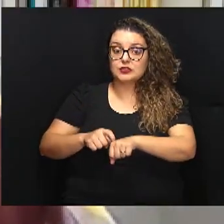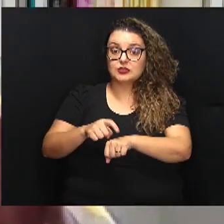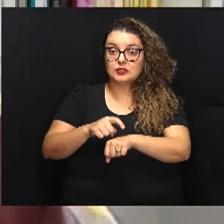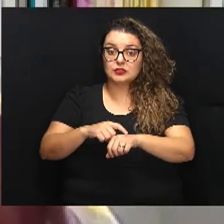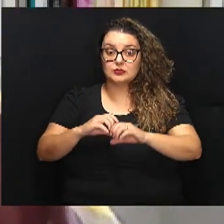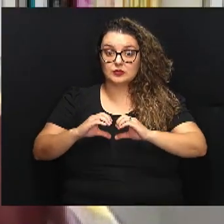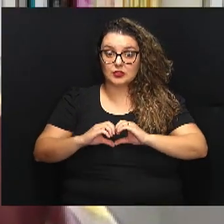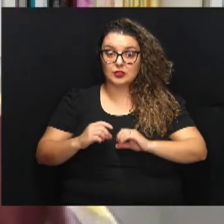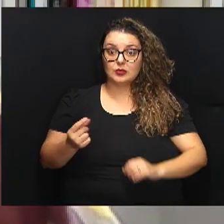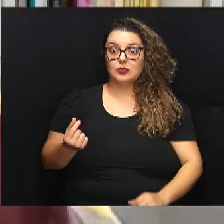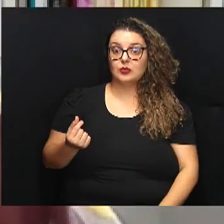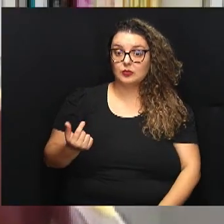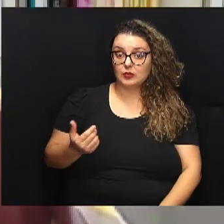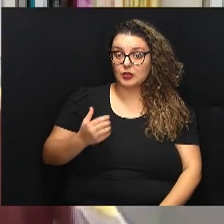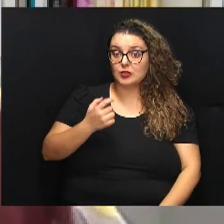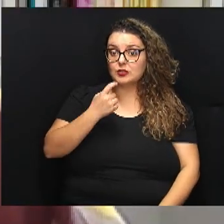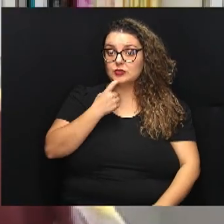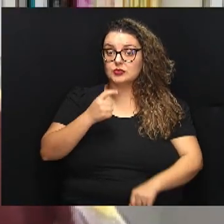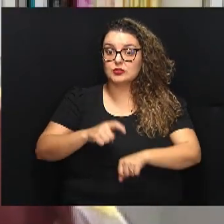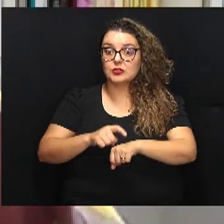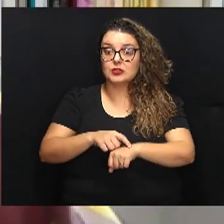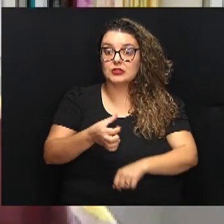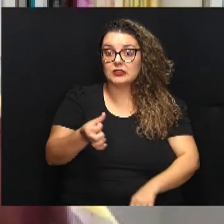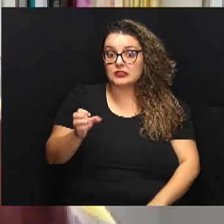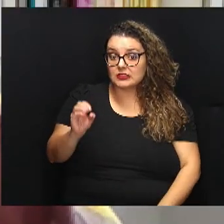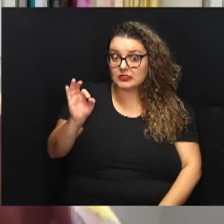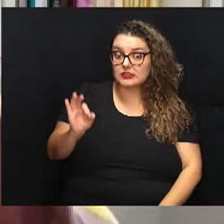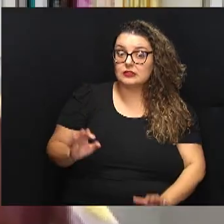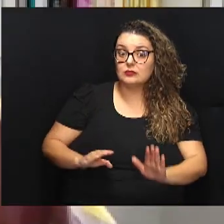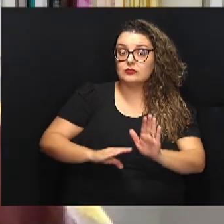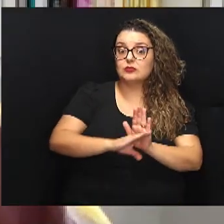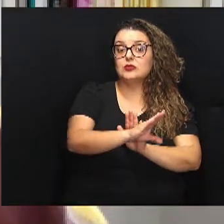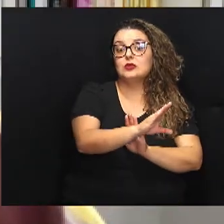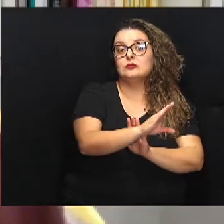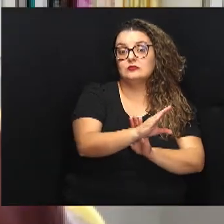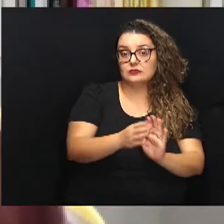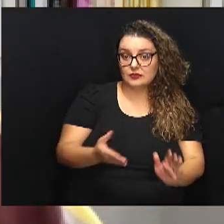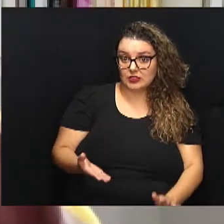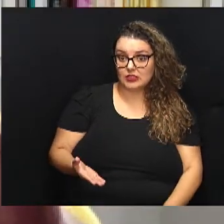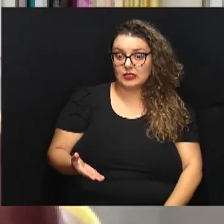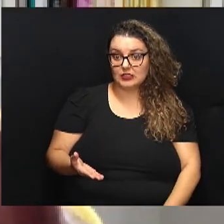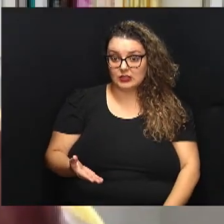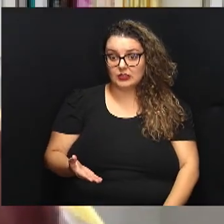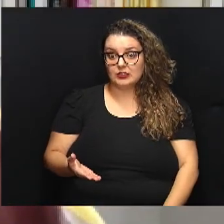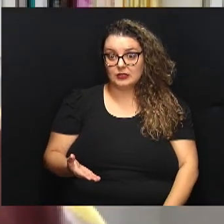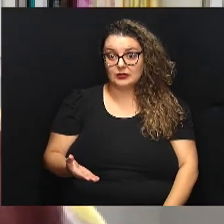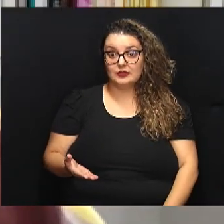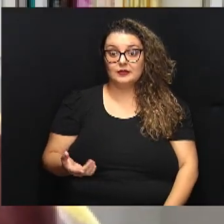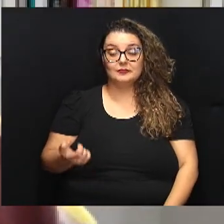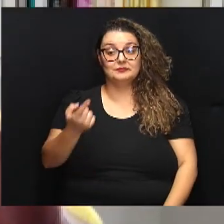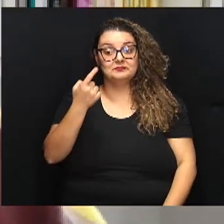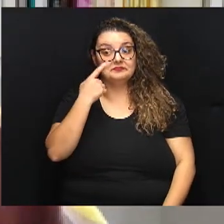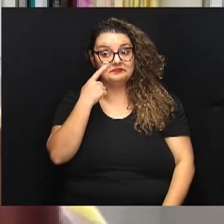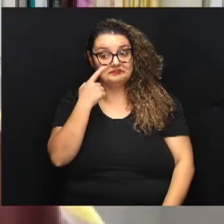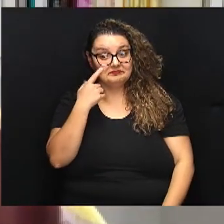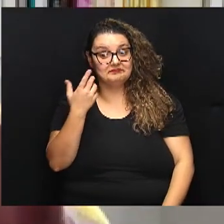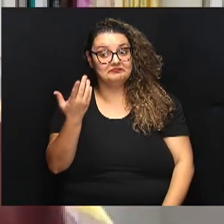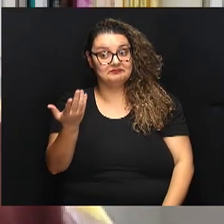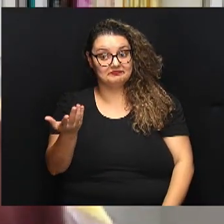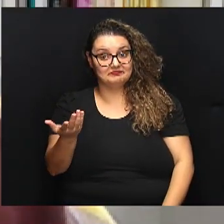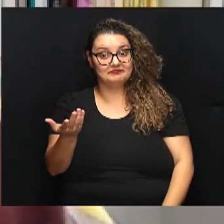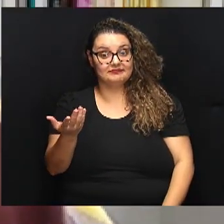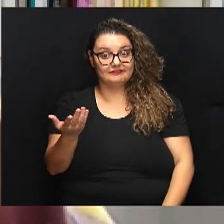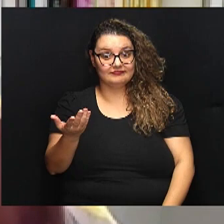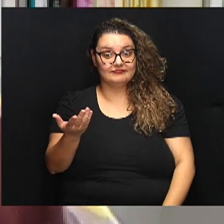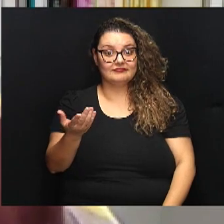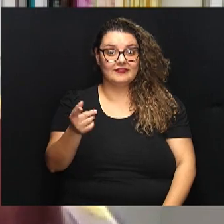o preço do morango subiu 60% no CEAGESP. Então, é uma